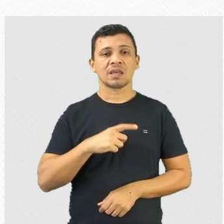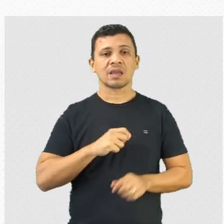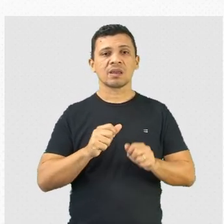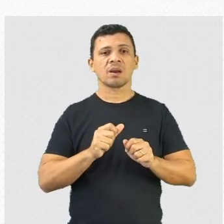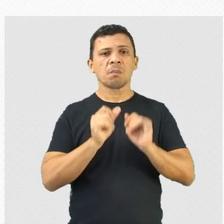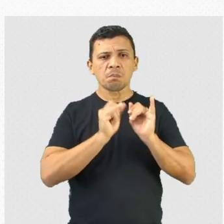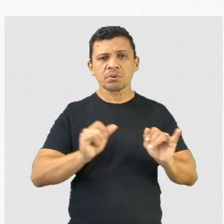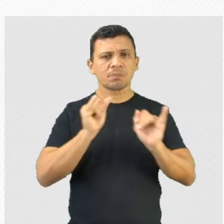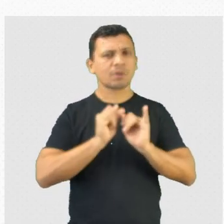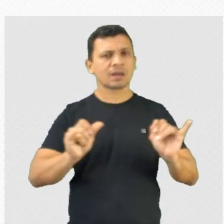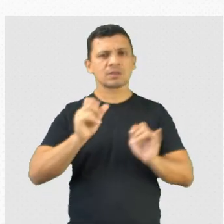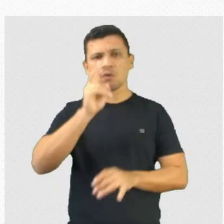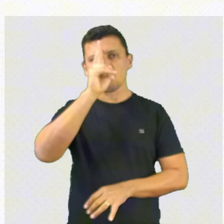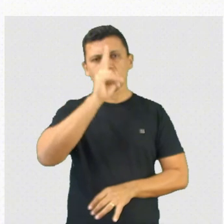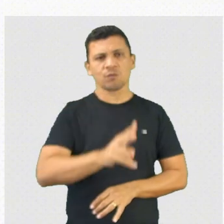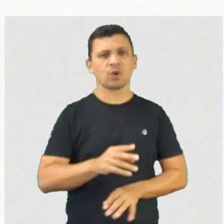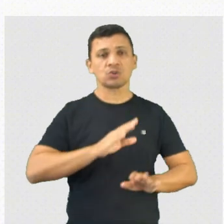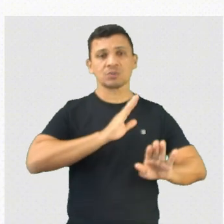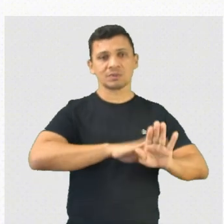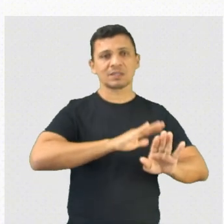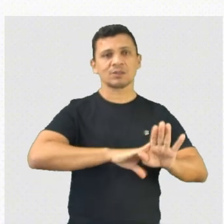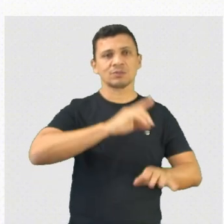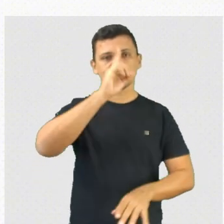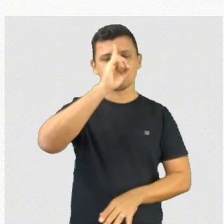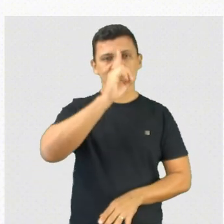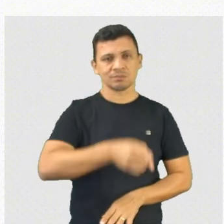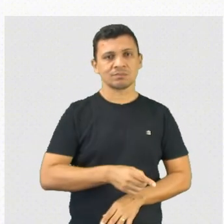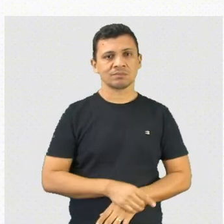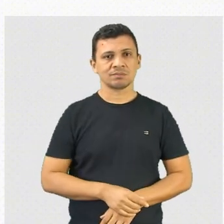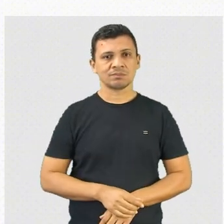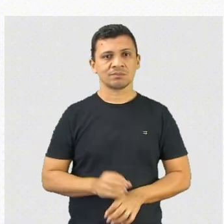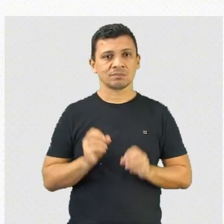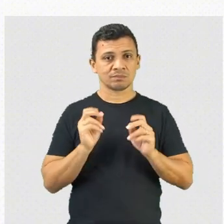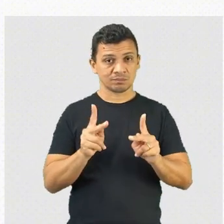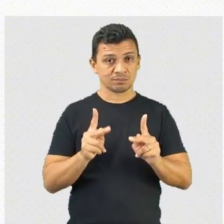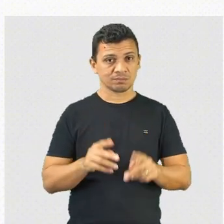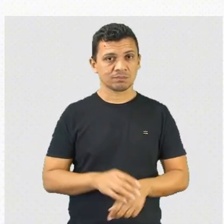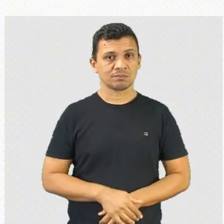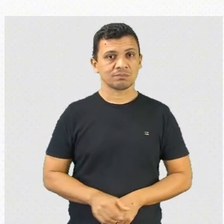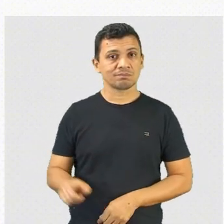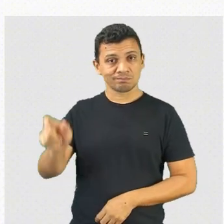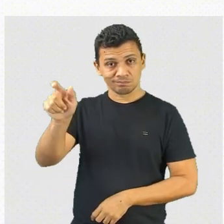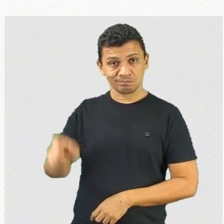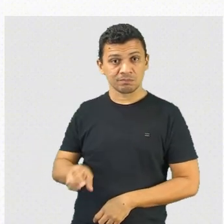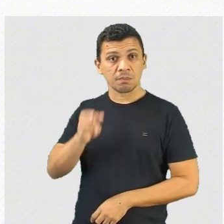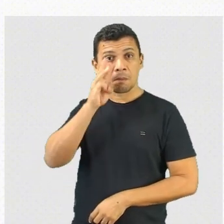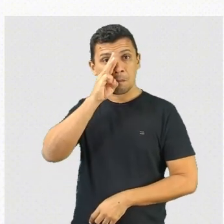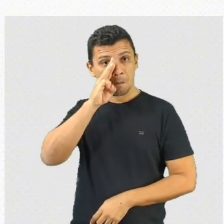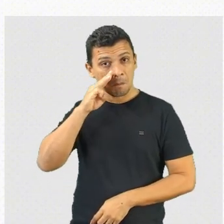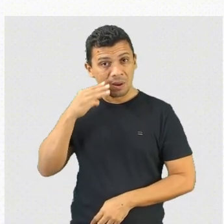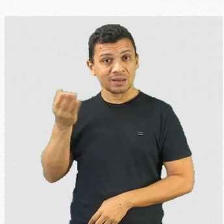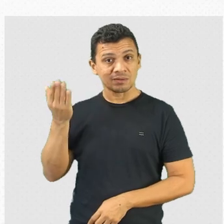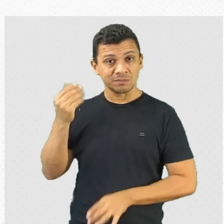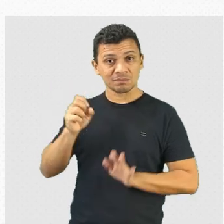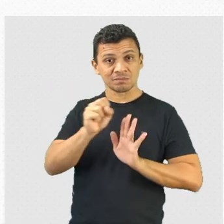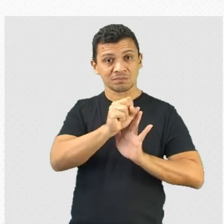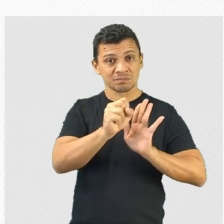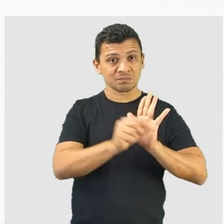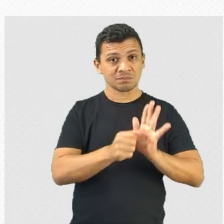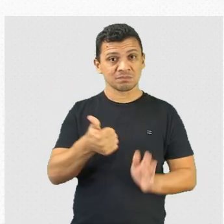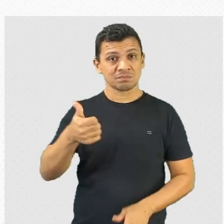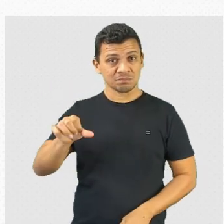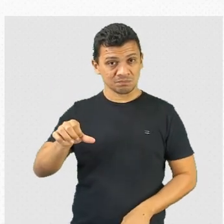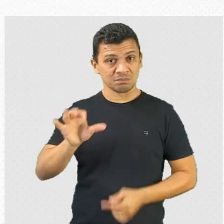propagação muito forte das ideologias dominantes. Correto? Então, Karl Marx, olha só, Karl Marx, lá no século XIX, ele já mostrava